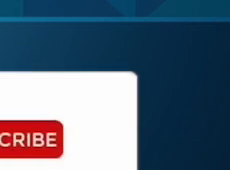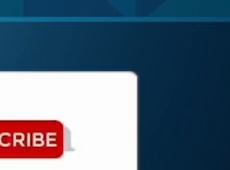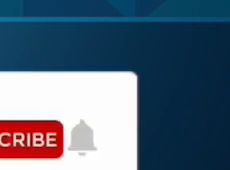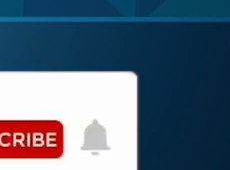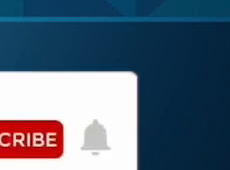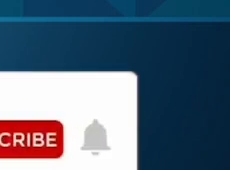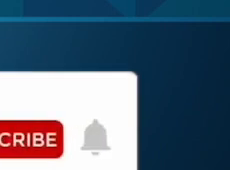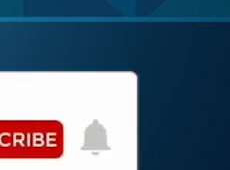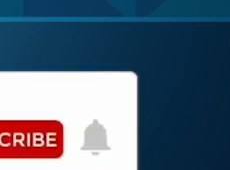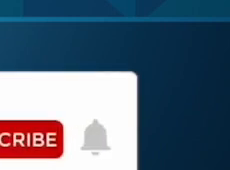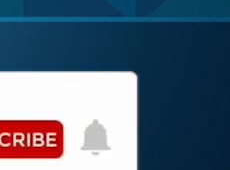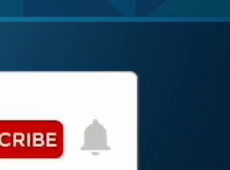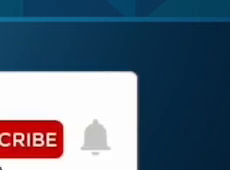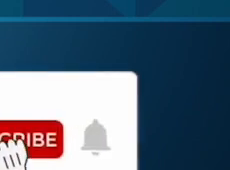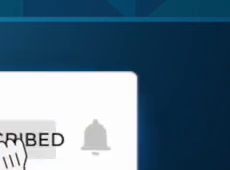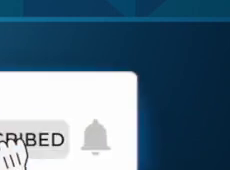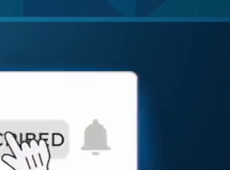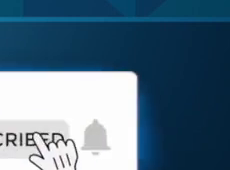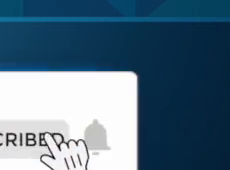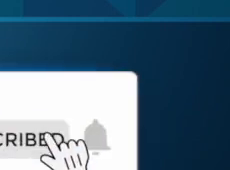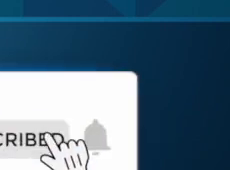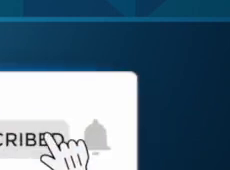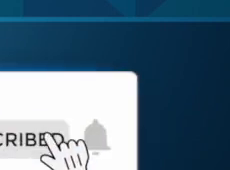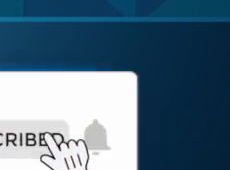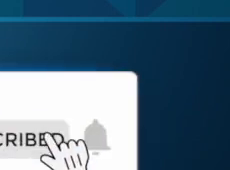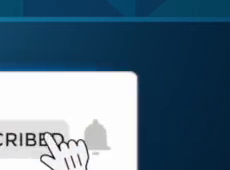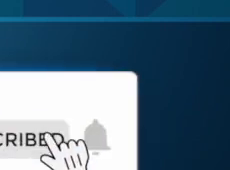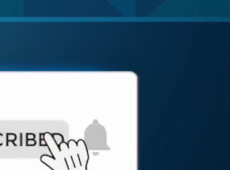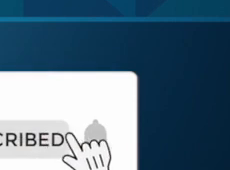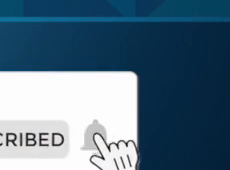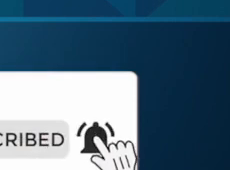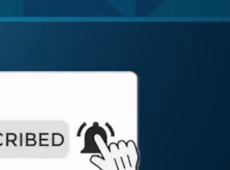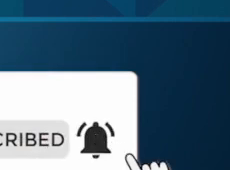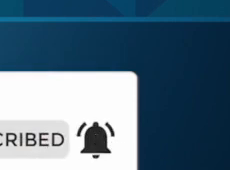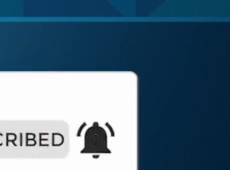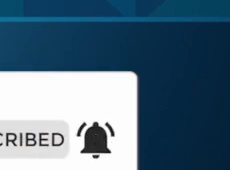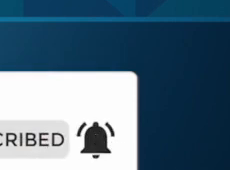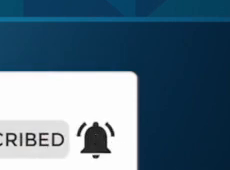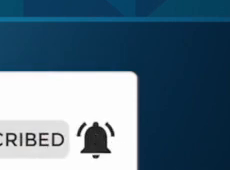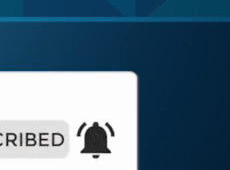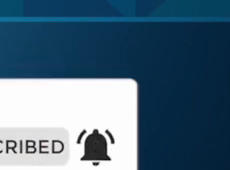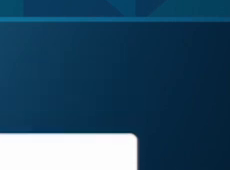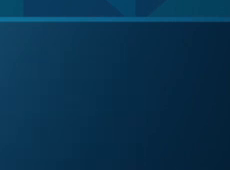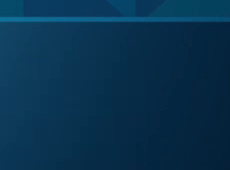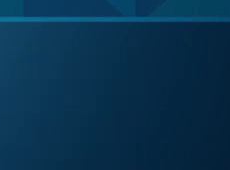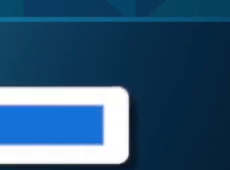no atuais, que ta haluha inscreva e ha canal RTTL, hanehang botão